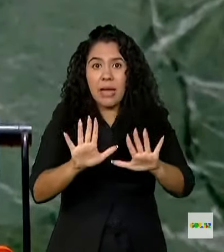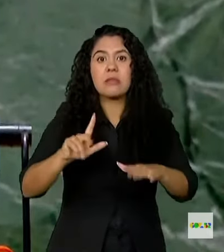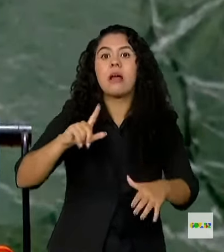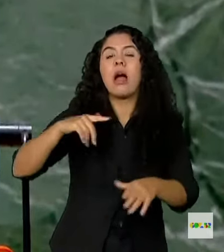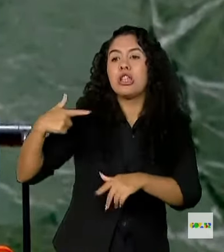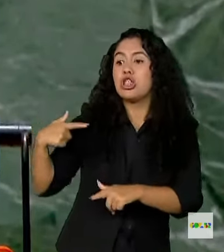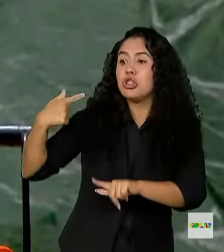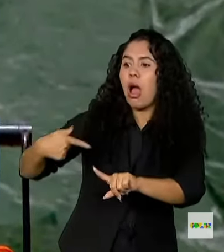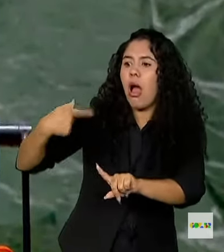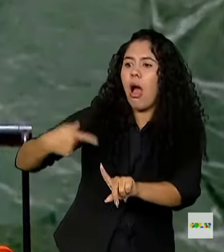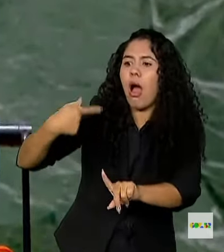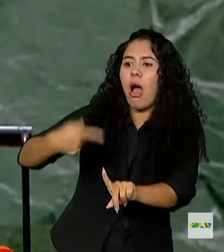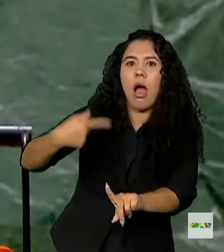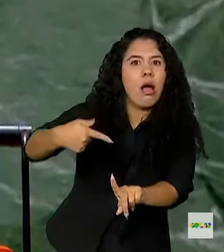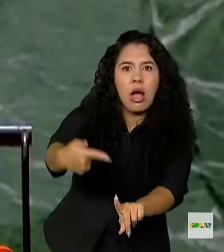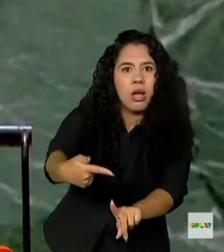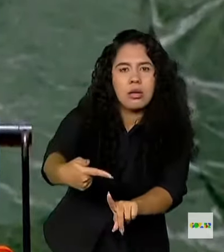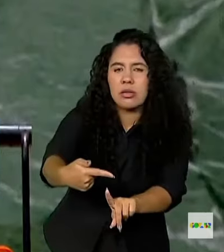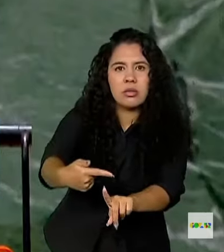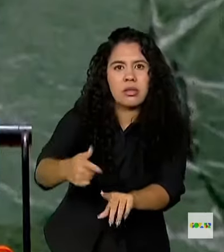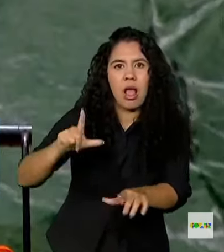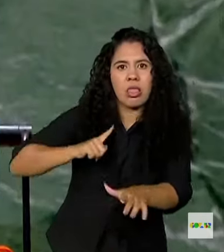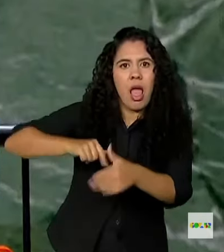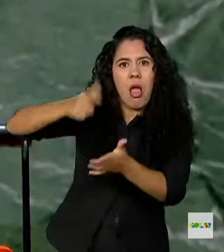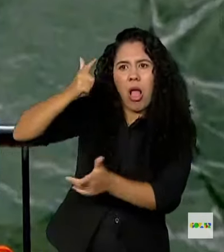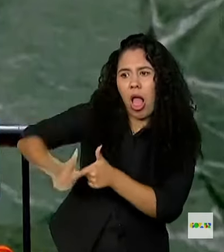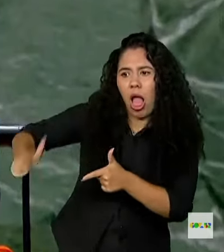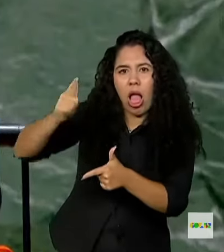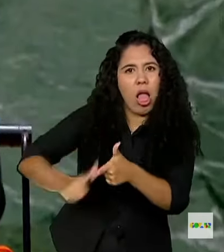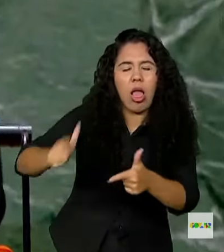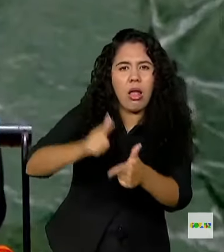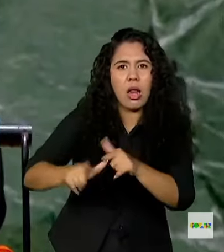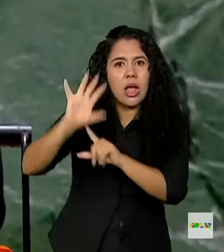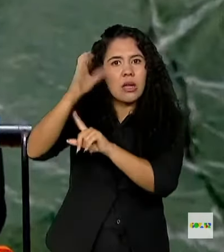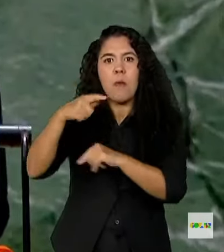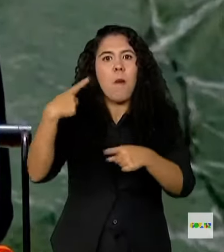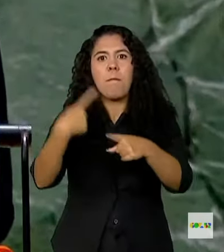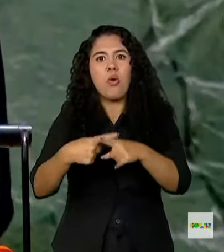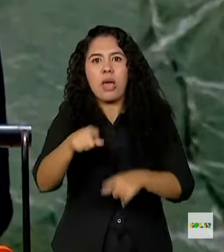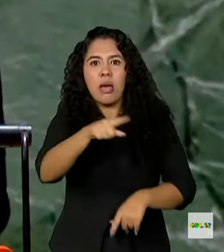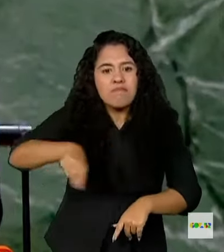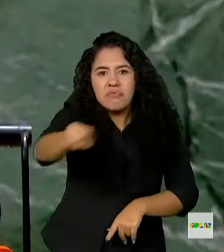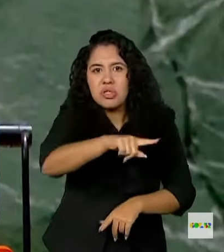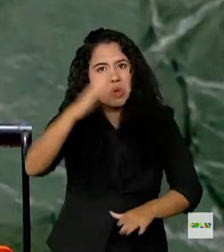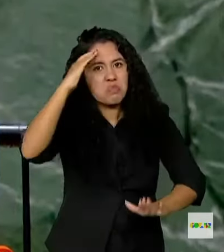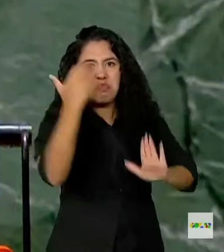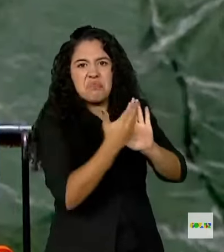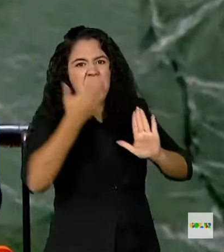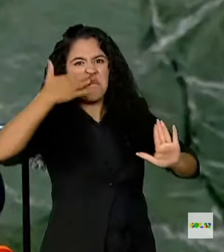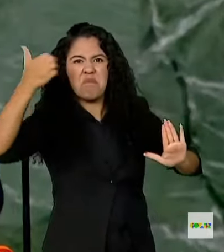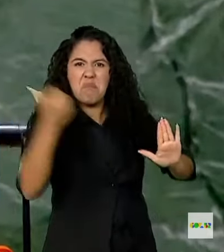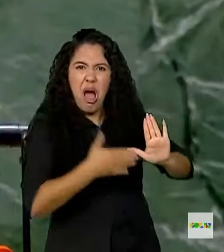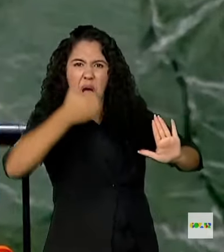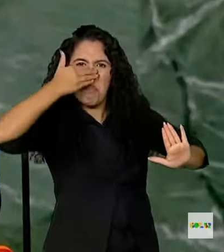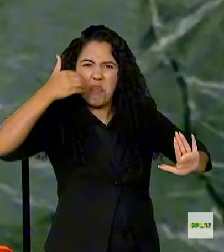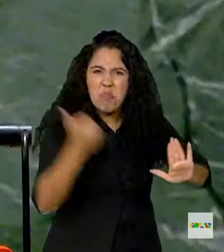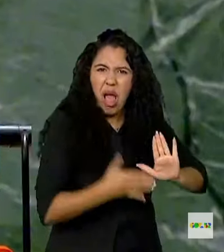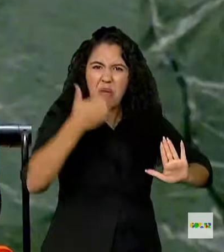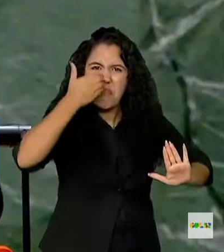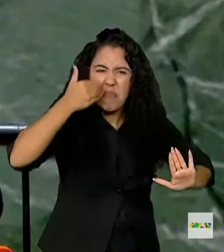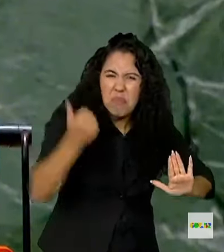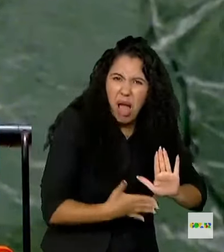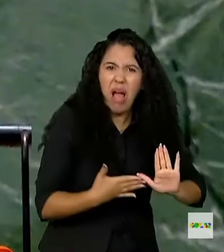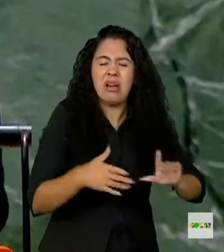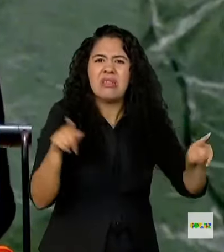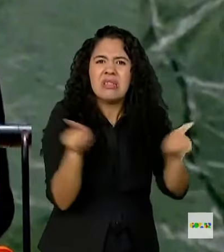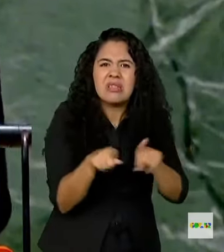geração e está farto de acordos climáticos que não são cumpridos. Está cansado de meta de redução de